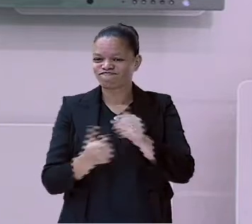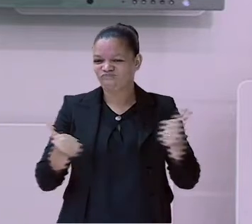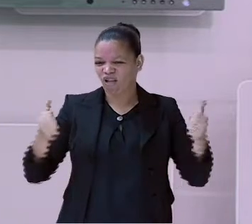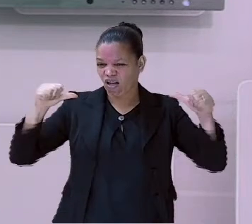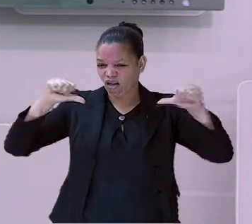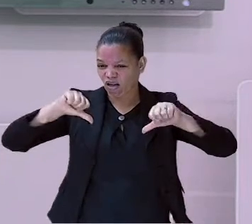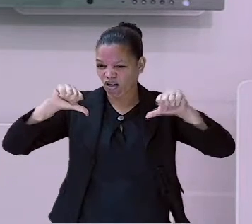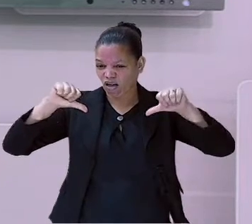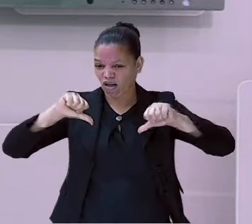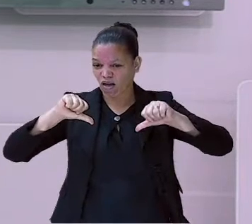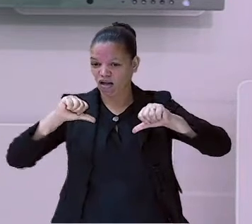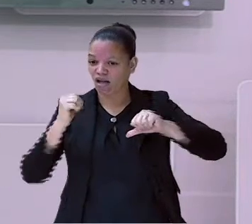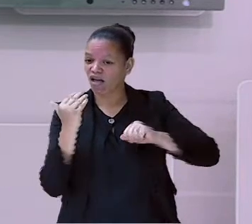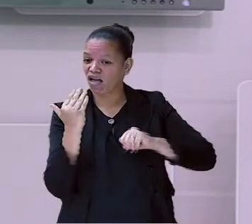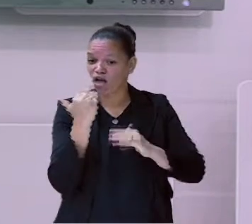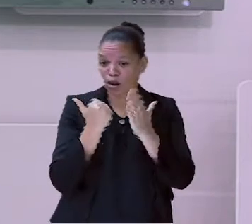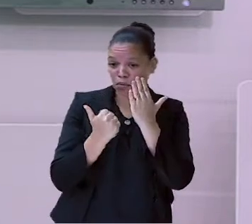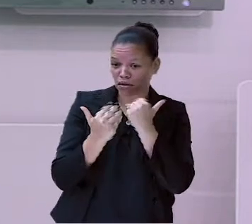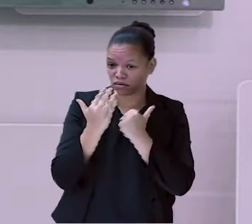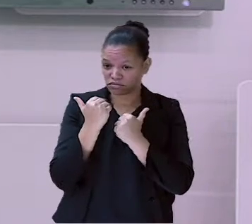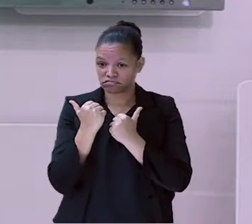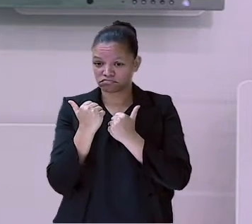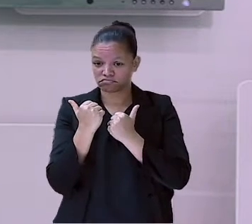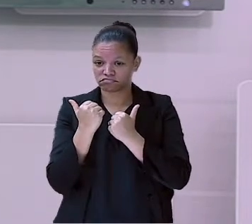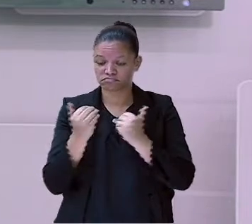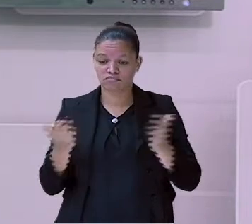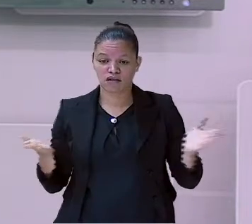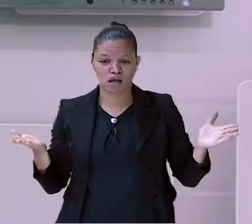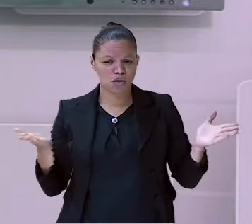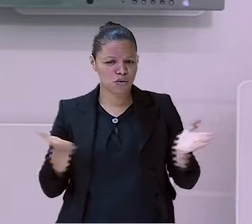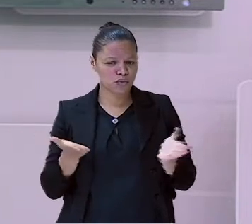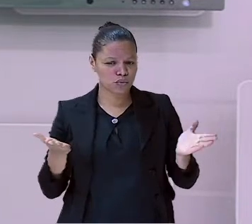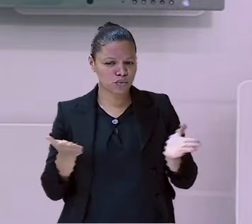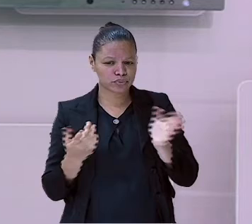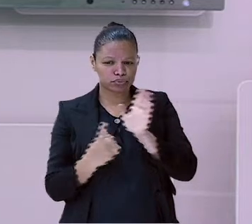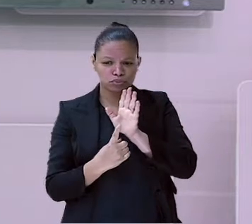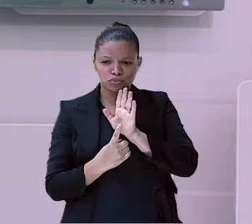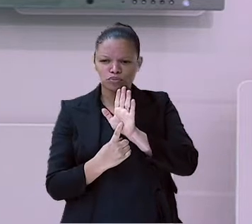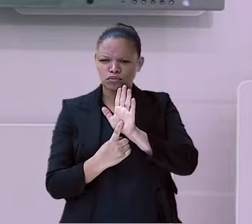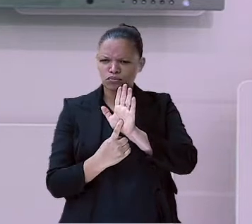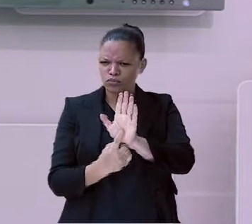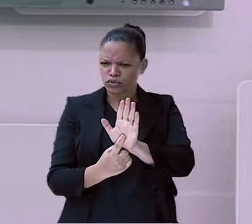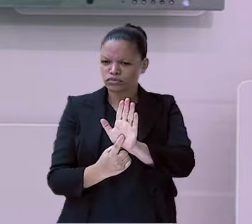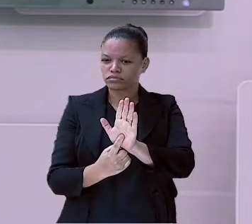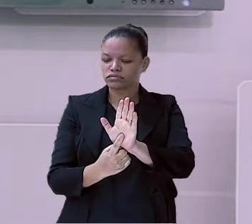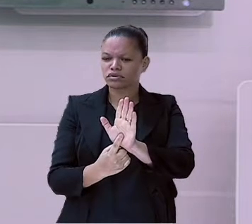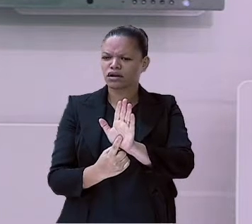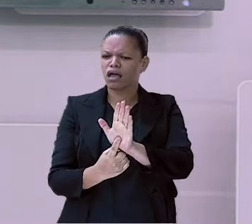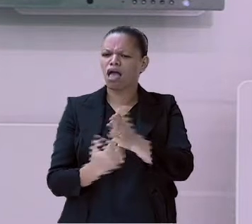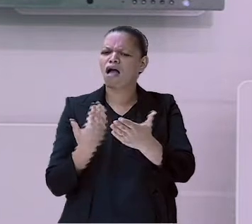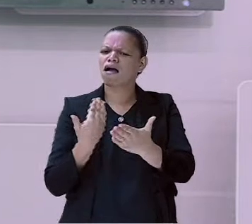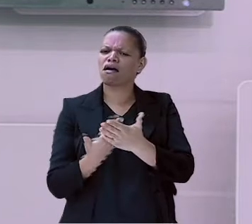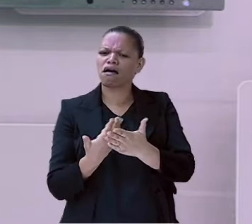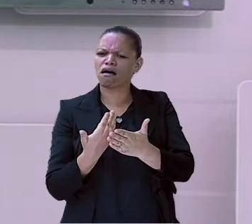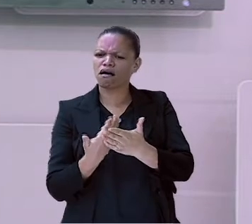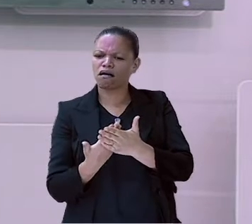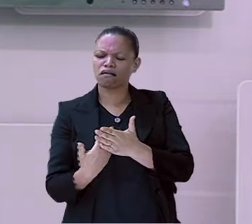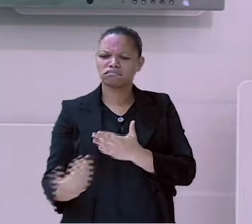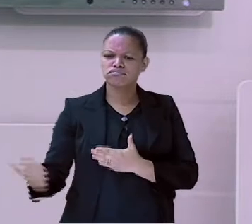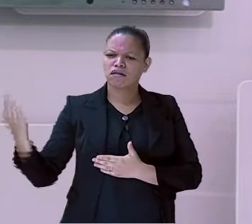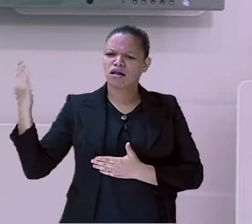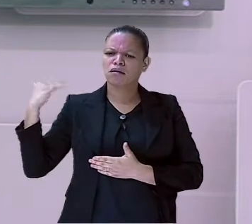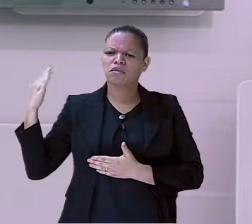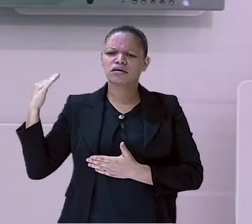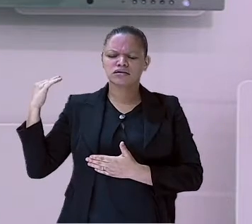Nós estamos vindo de uma sequência de estudos, onde nós falamos a respeito da nutrição, o que o nosso corpo precisa